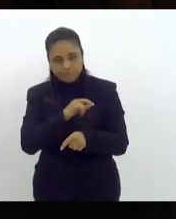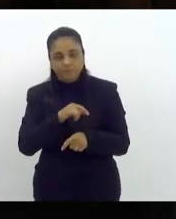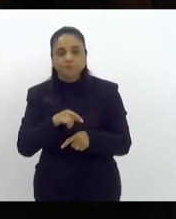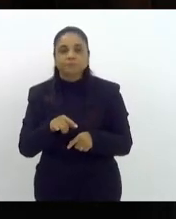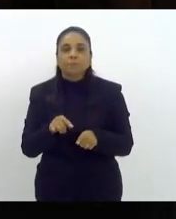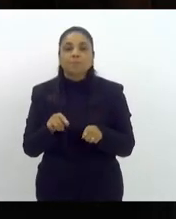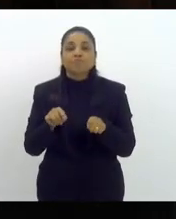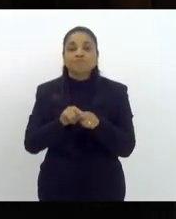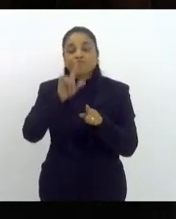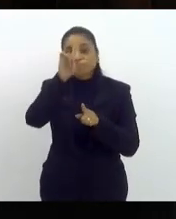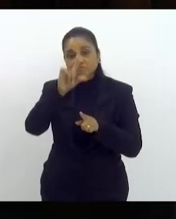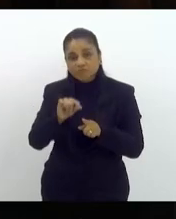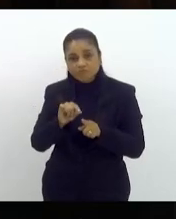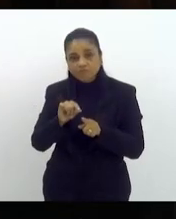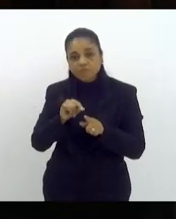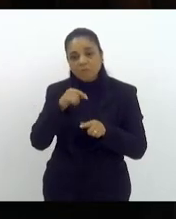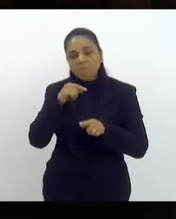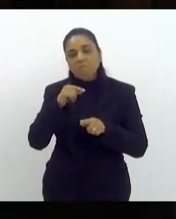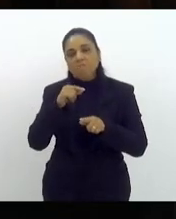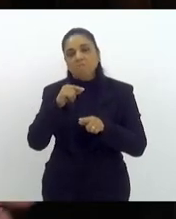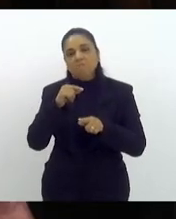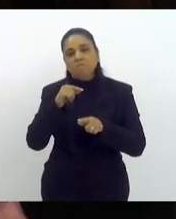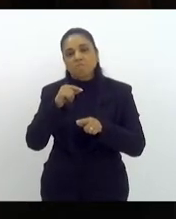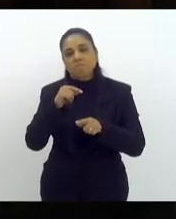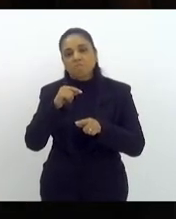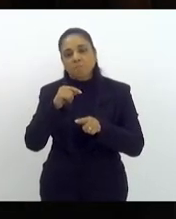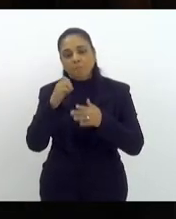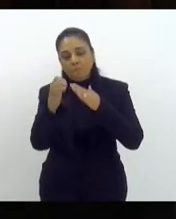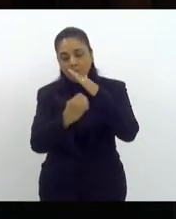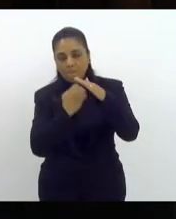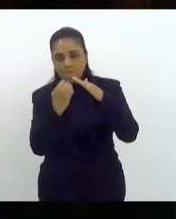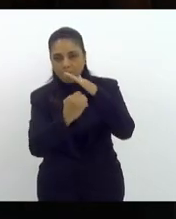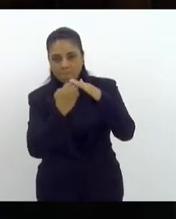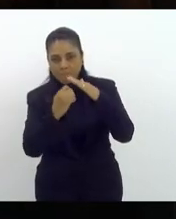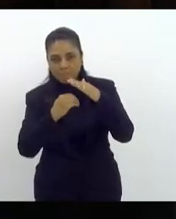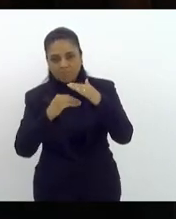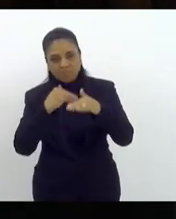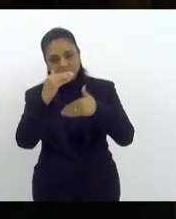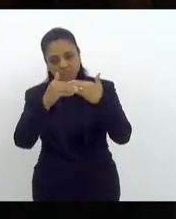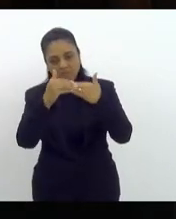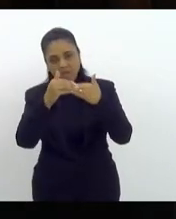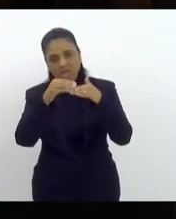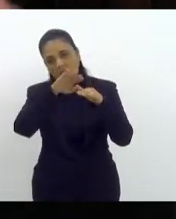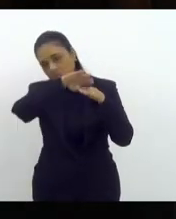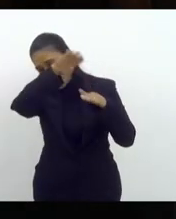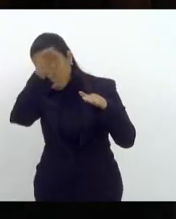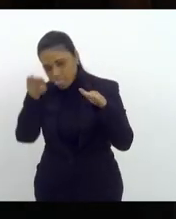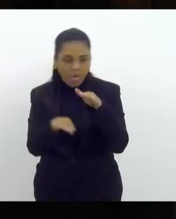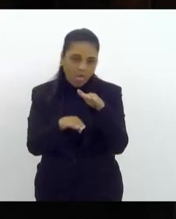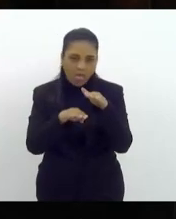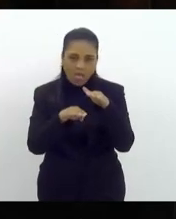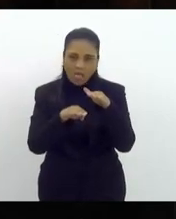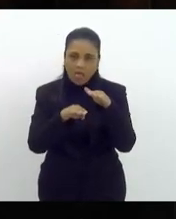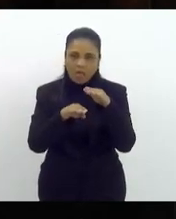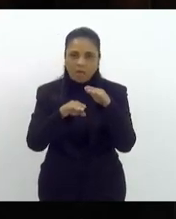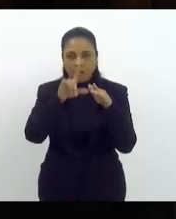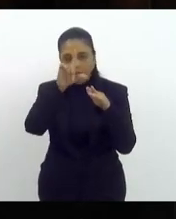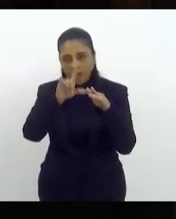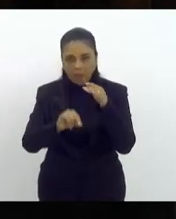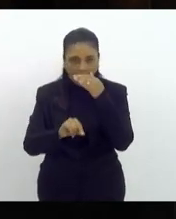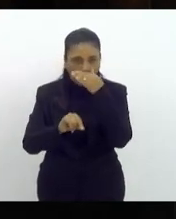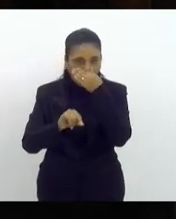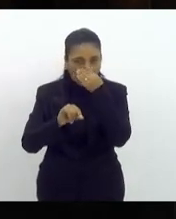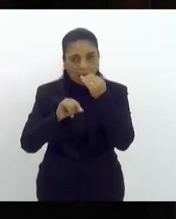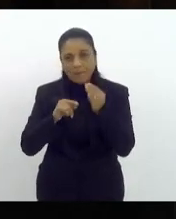uma uma queda da produção industrial que foi mostrada hoje conforme a pesquisa sondagem